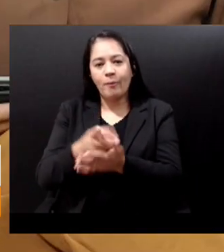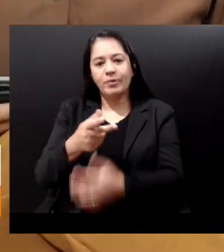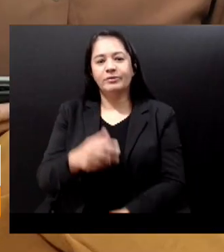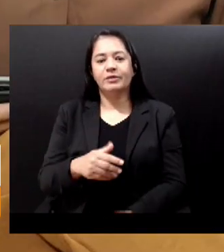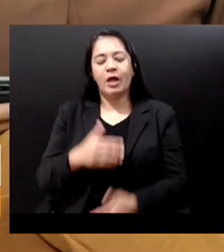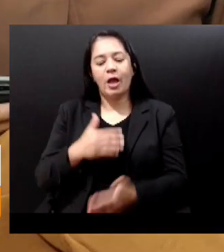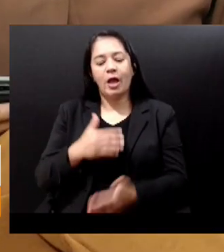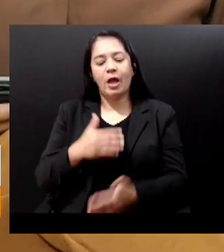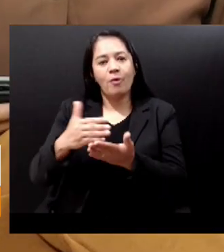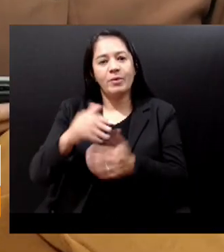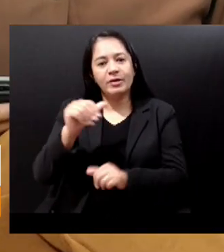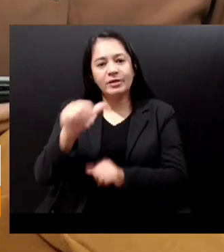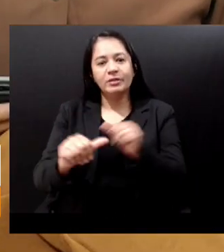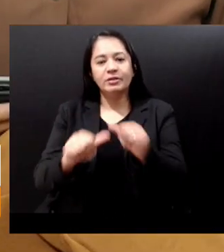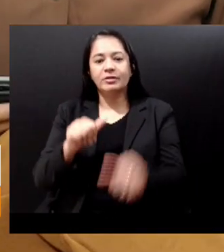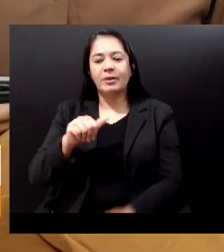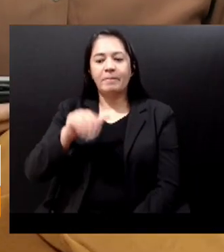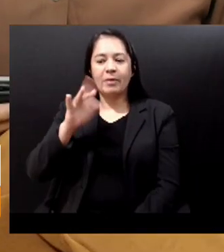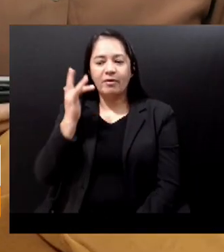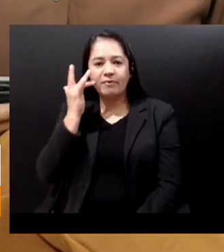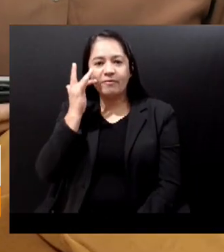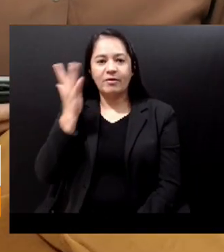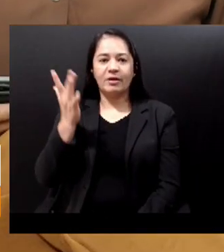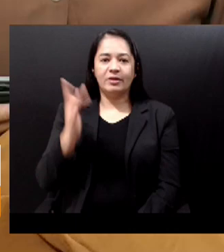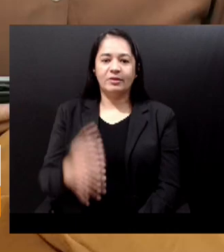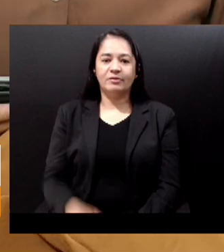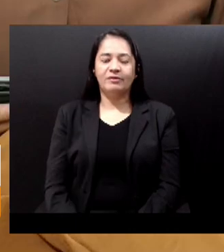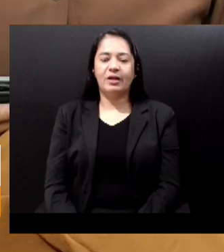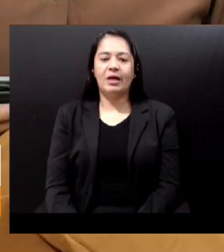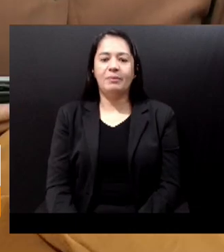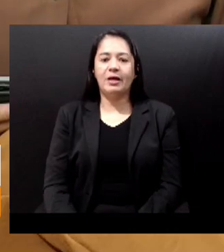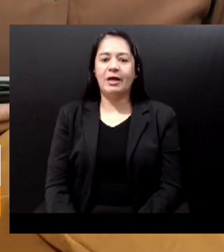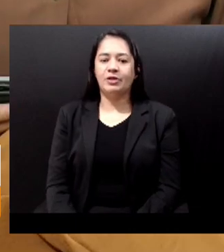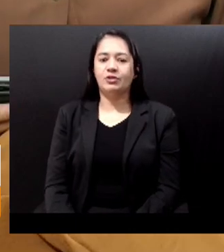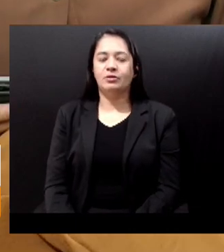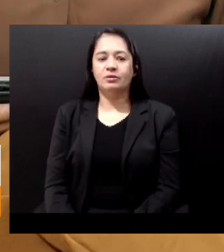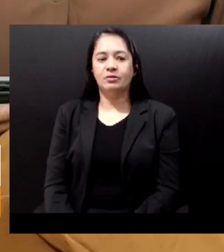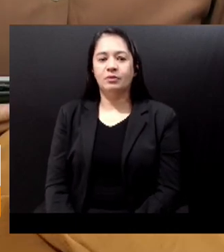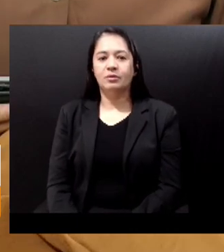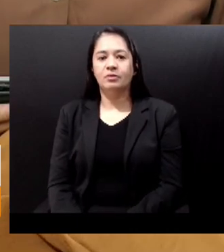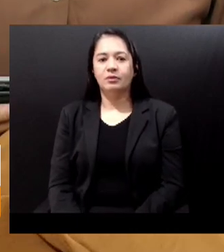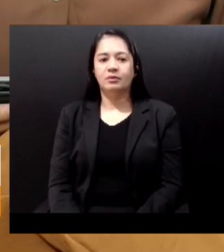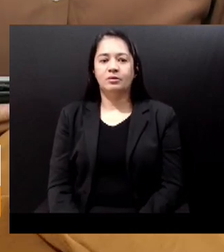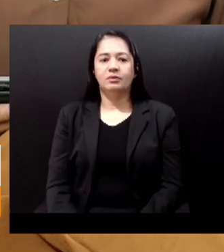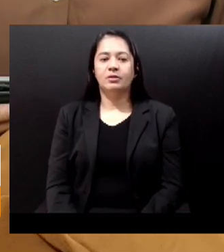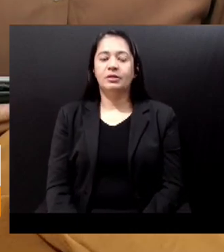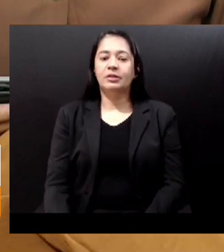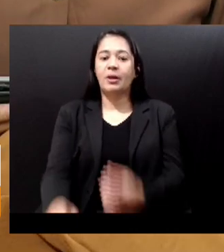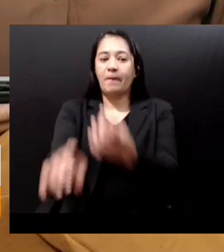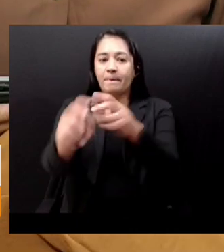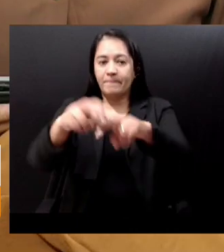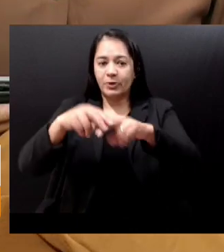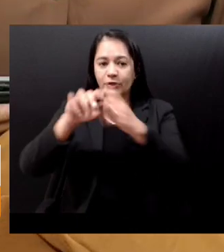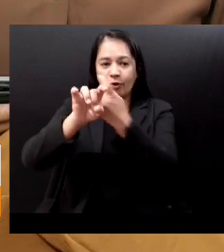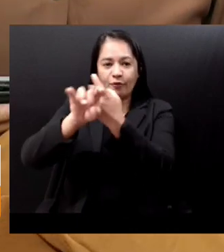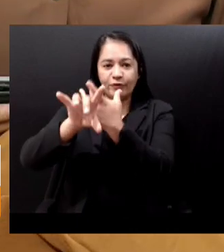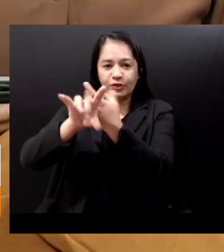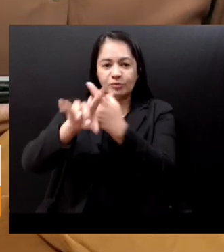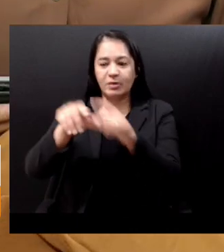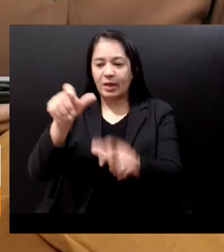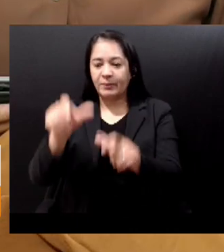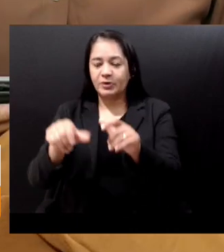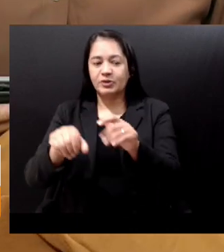um pouco mais fácil. Até para que quando a gente também recebe esses feedbacks de quando as pessoas não fazem atividade física depois de muito